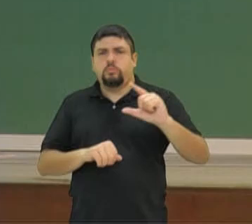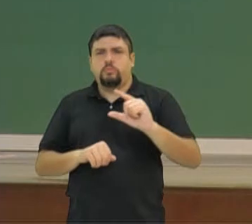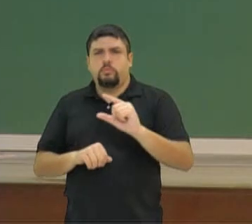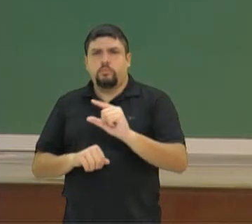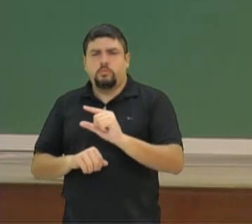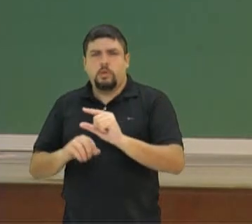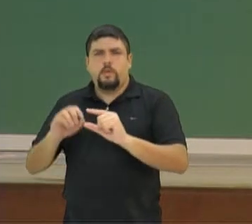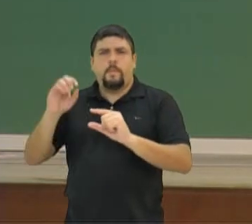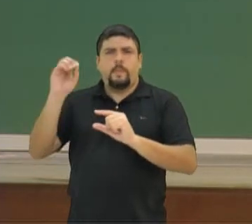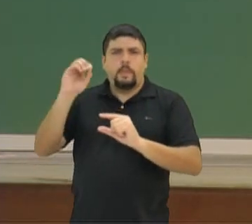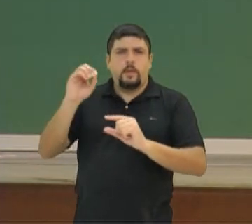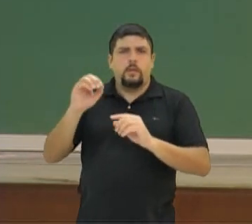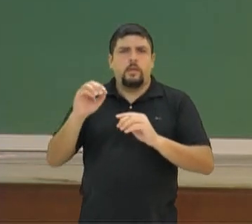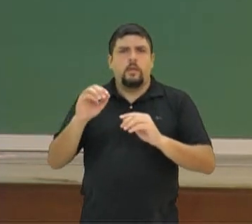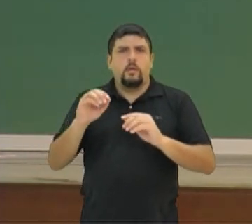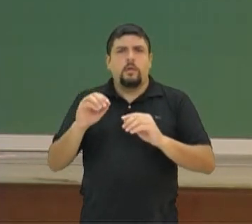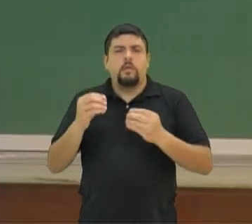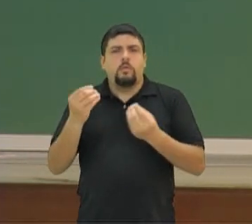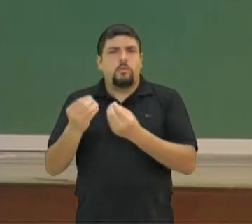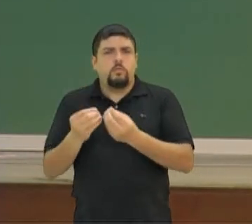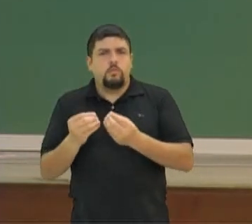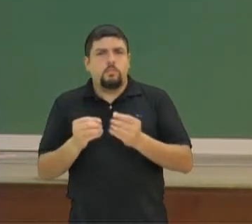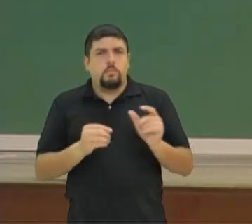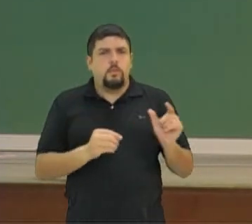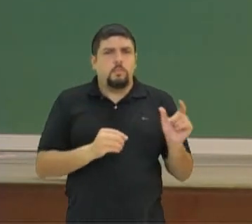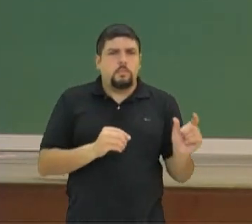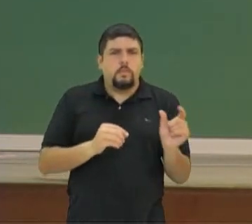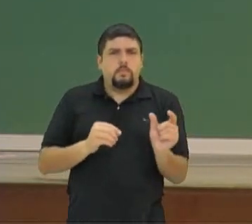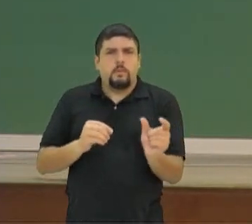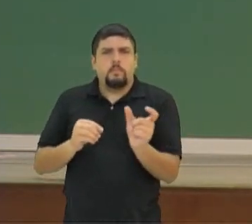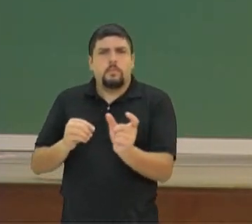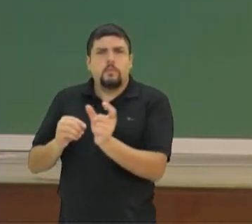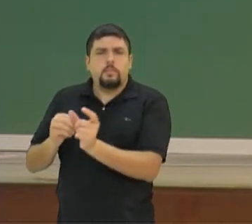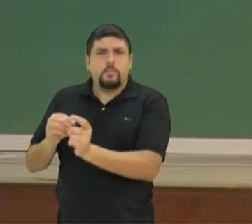seus coeficientes são coeficientes para